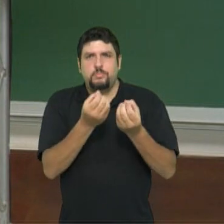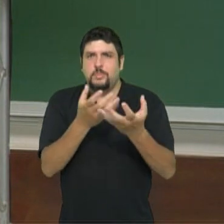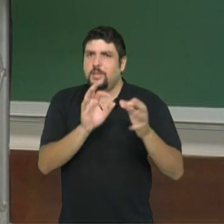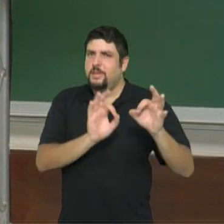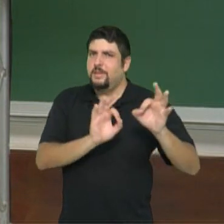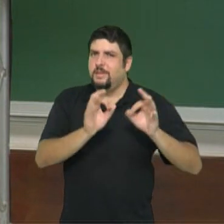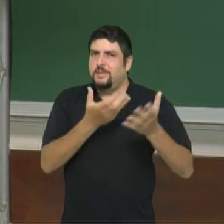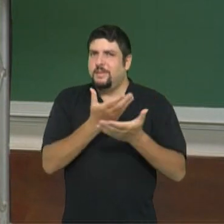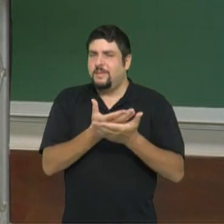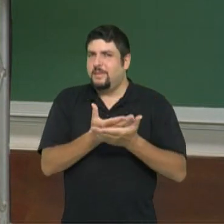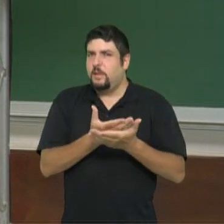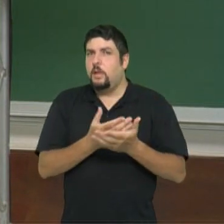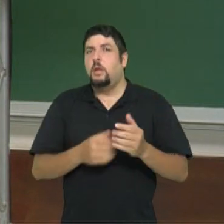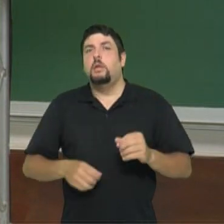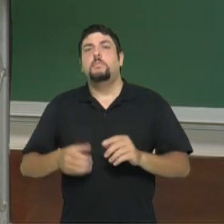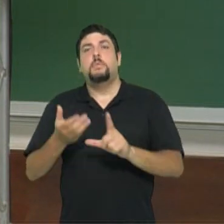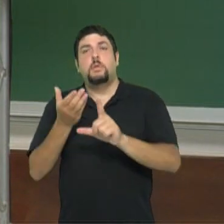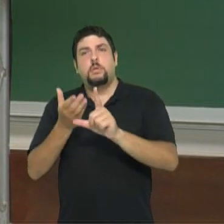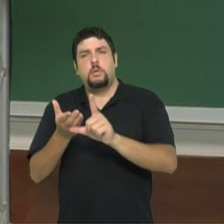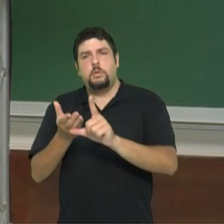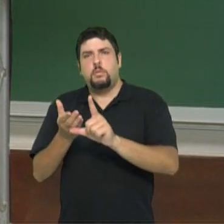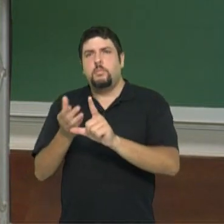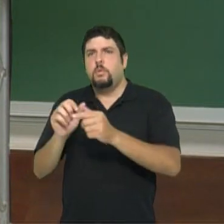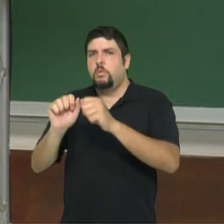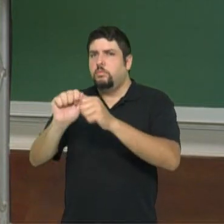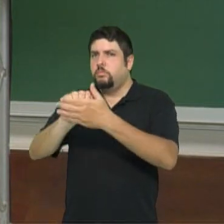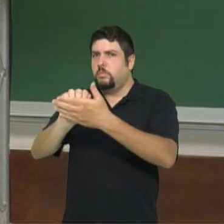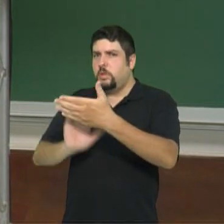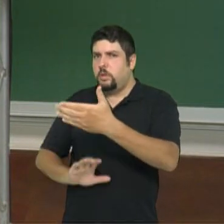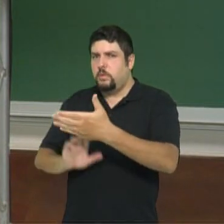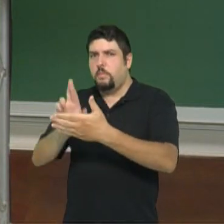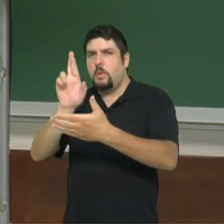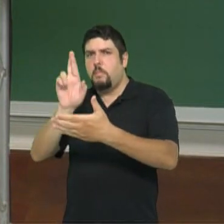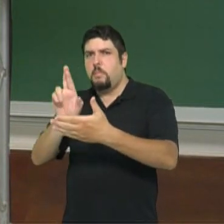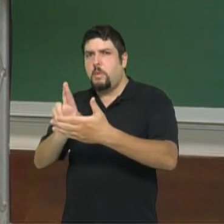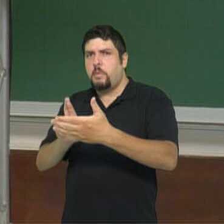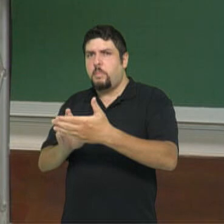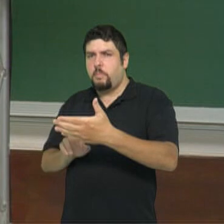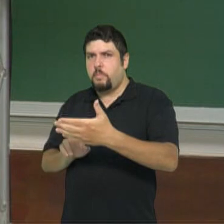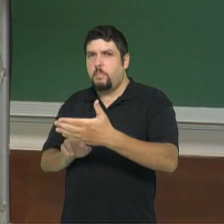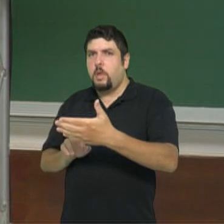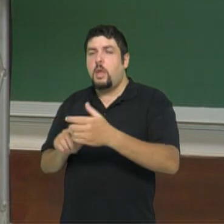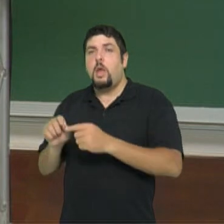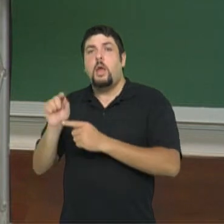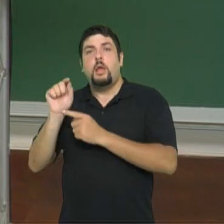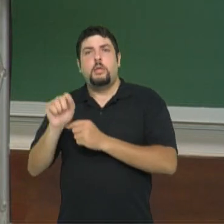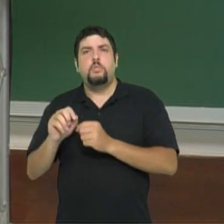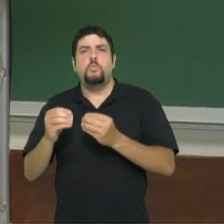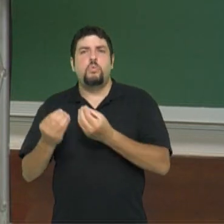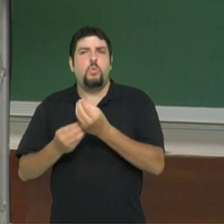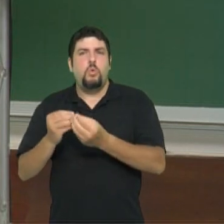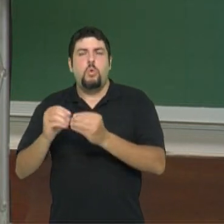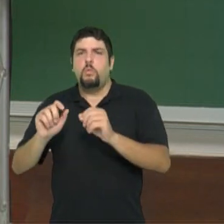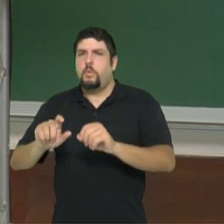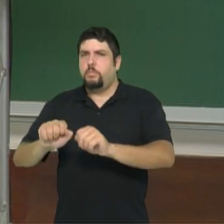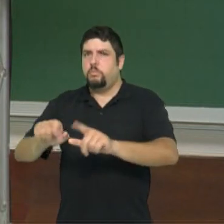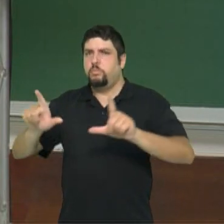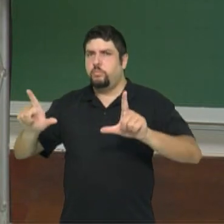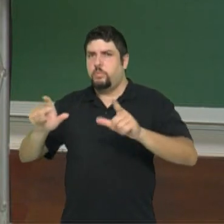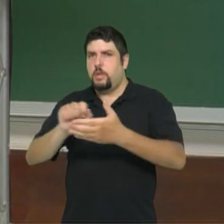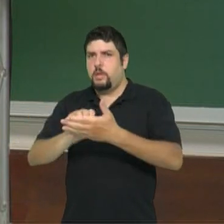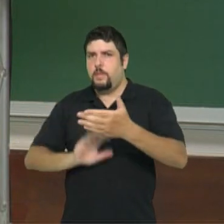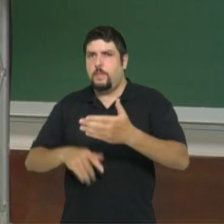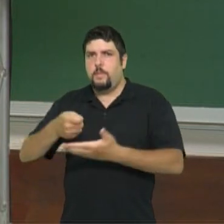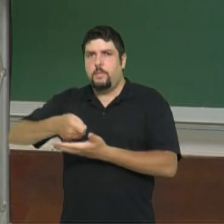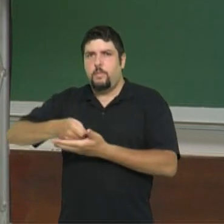carinho. Façam a aula, acompanhem, façam os exercícios. Aí então você chega na atividade obrigatória,